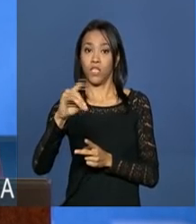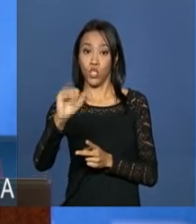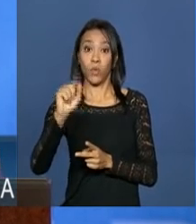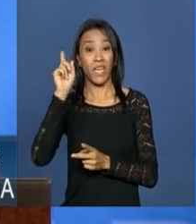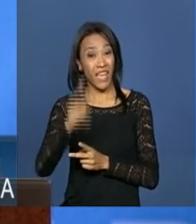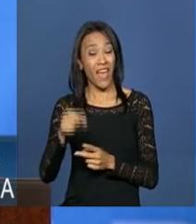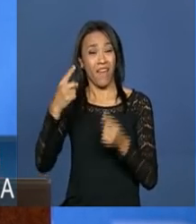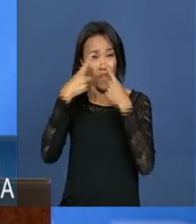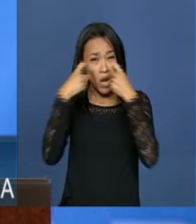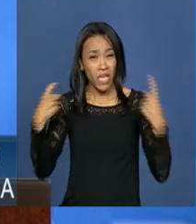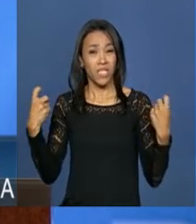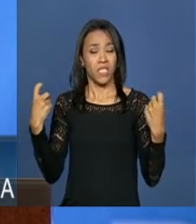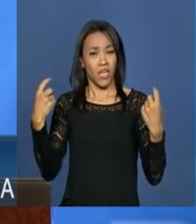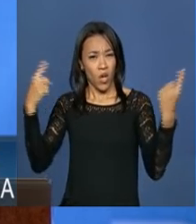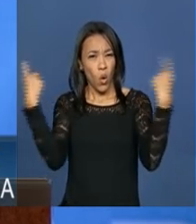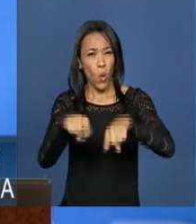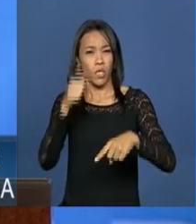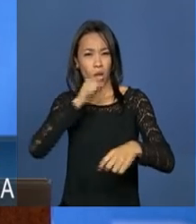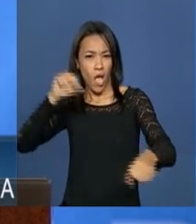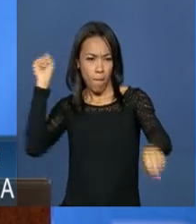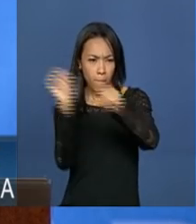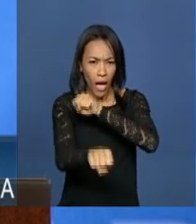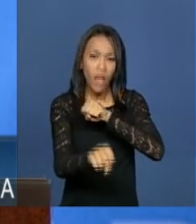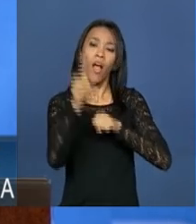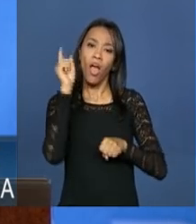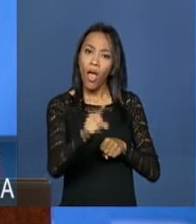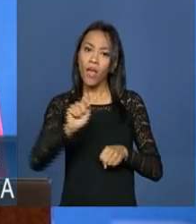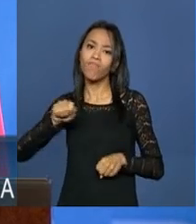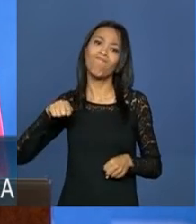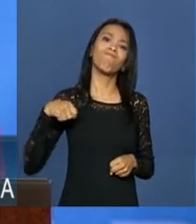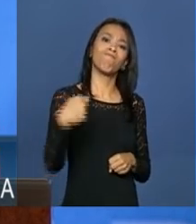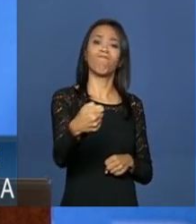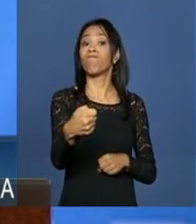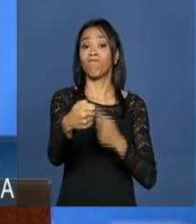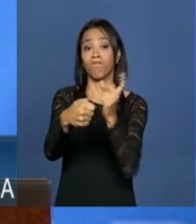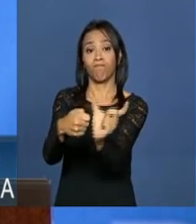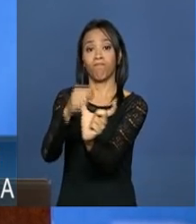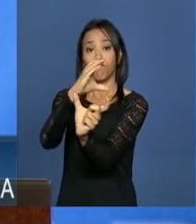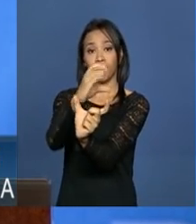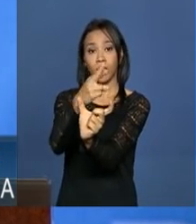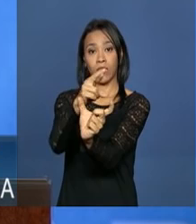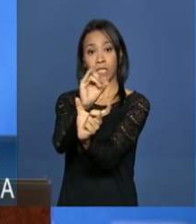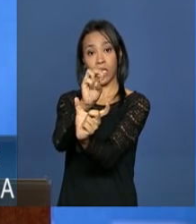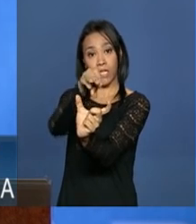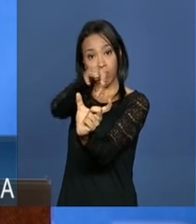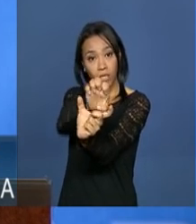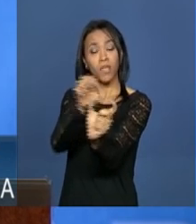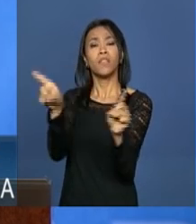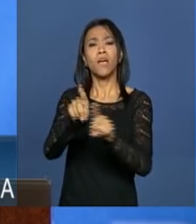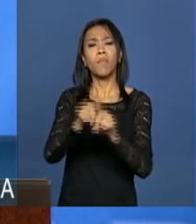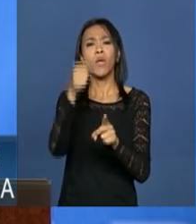a violência contra a mulher pelo fato dela ser mulher e a estruturação de uma rede de